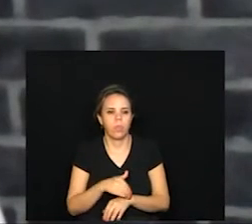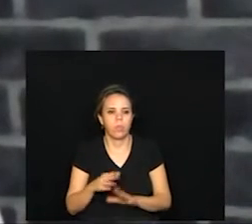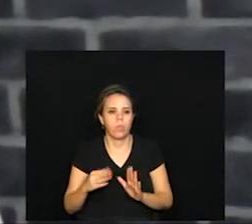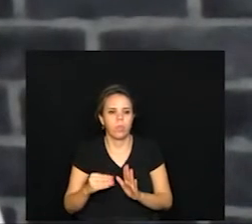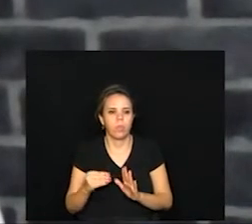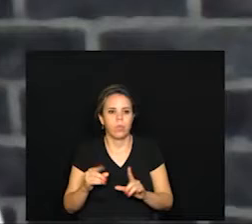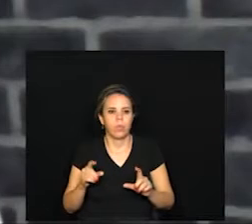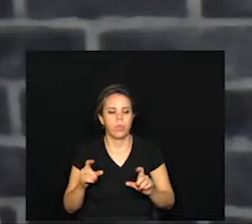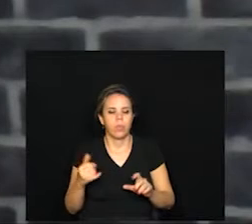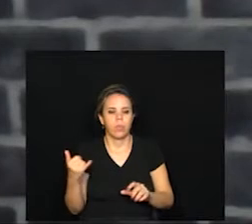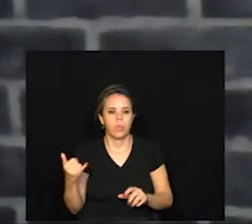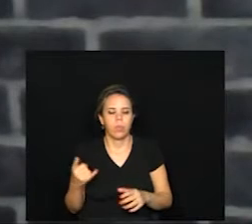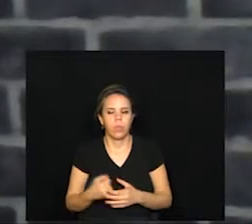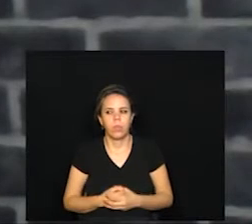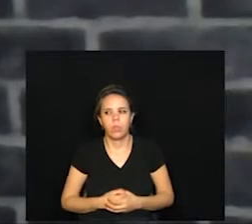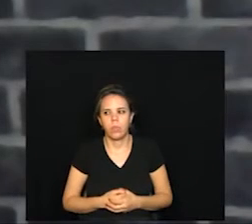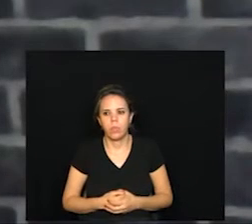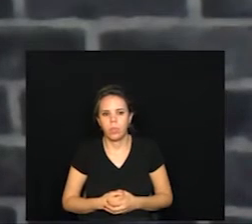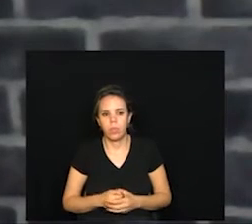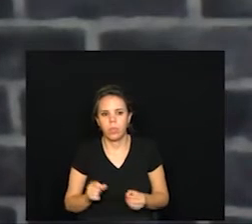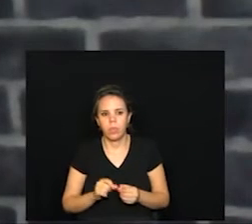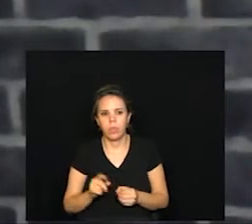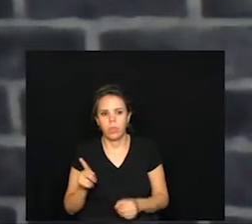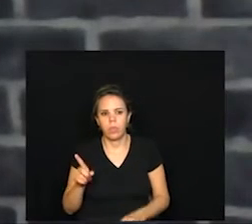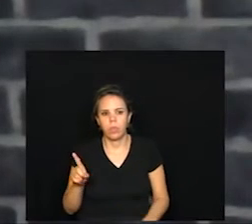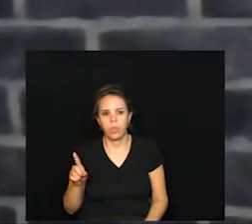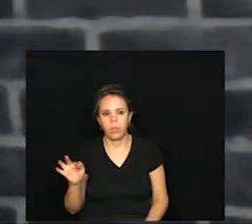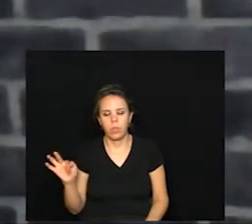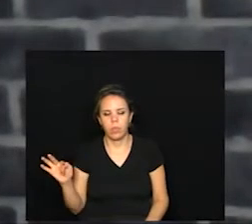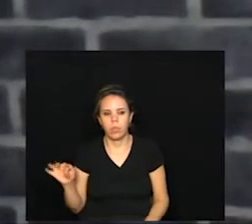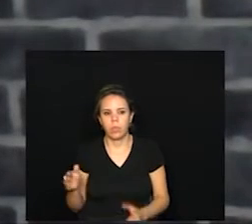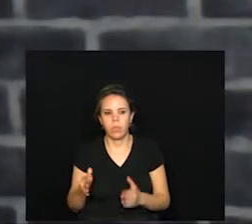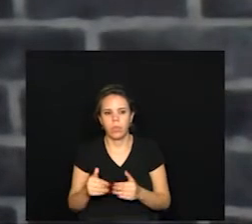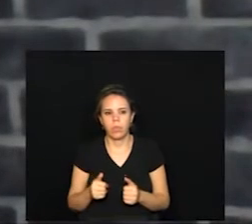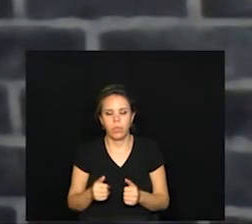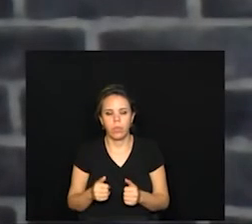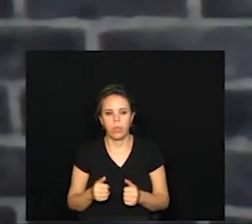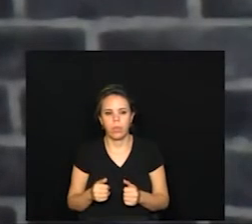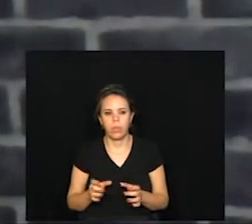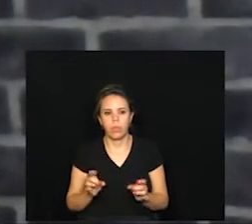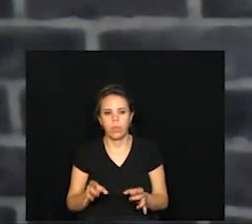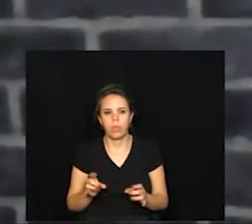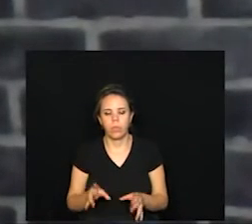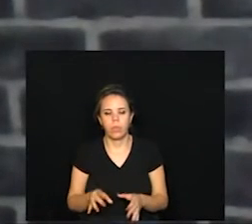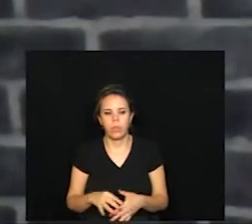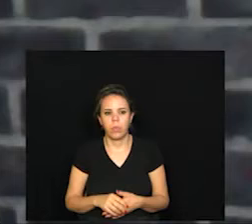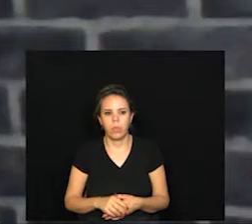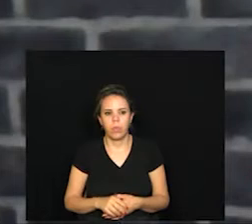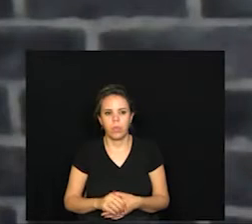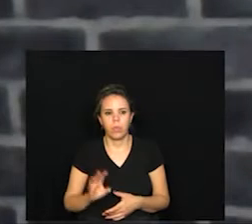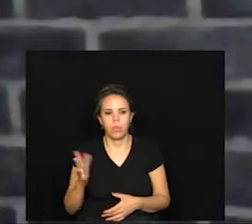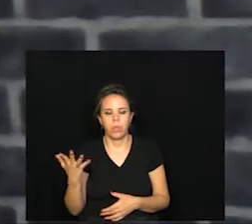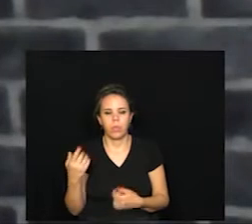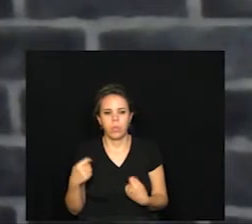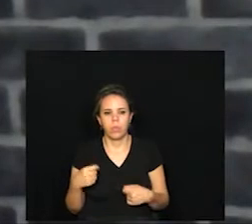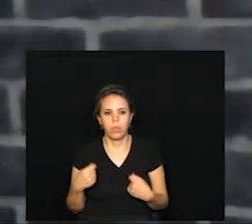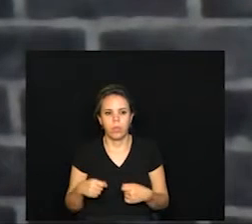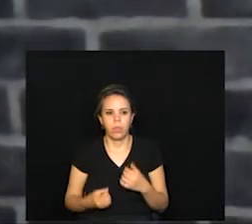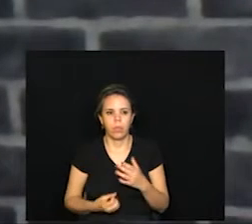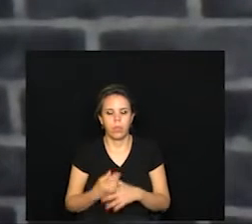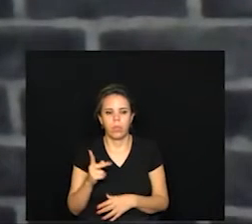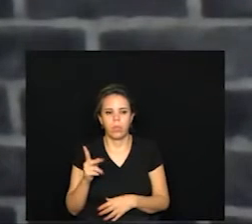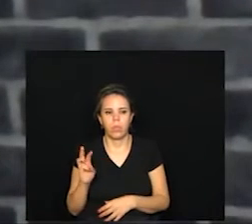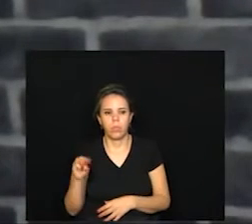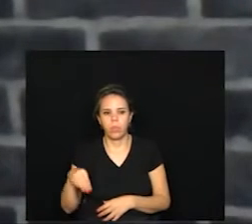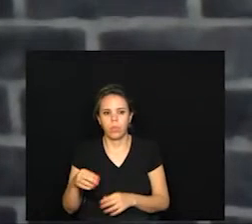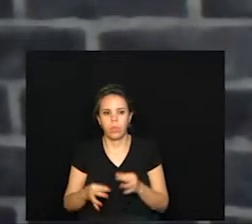printar a tela, se for o caso, fazer um PDF do pedido de venda, para que, eventualmente, se ele precisar recorrer ao PROCON,